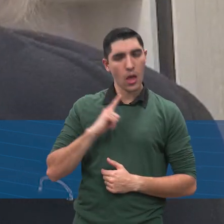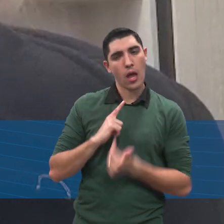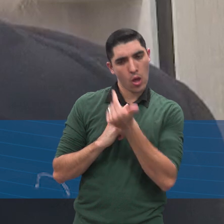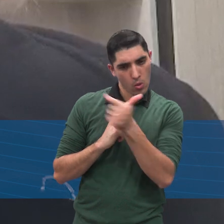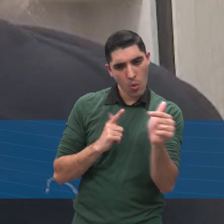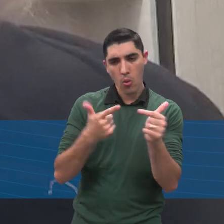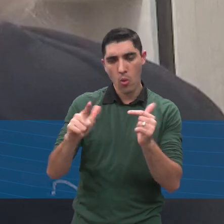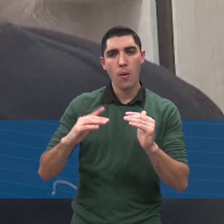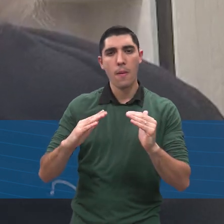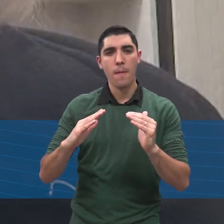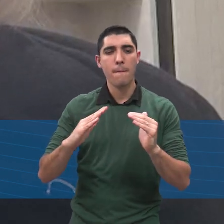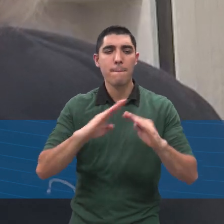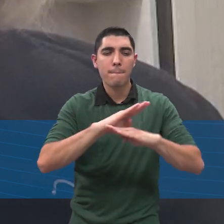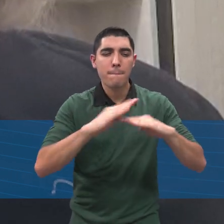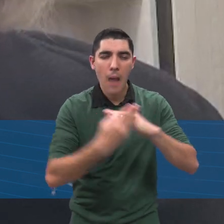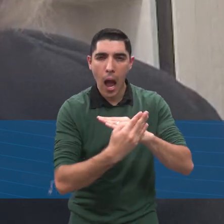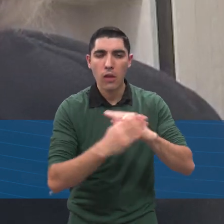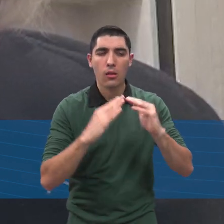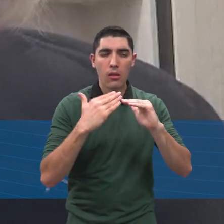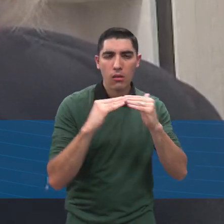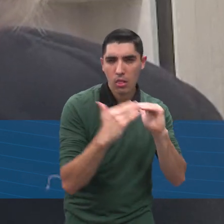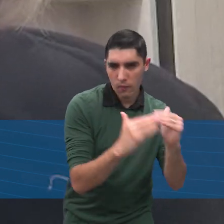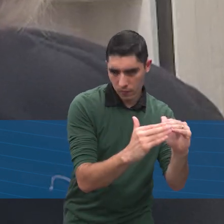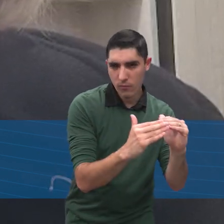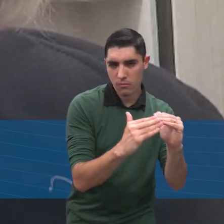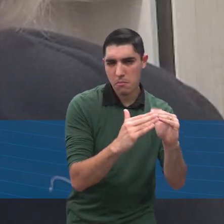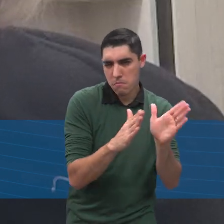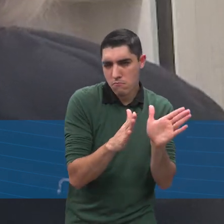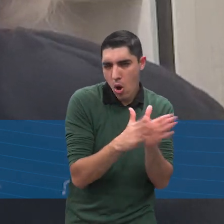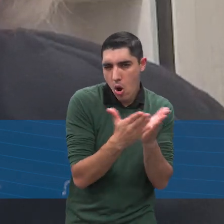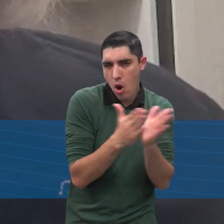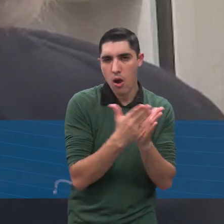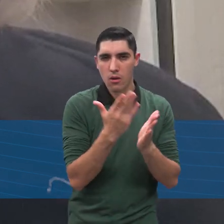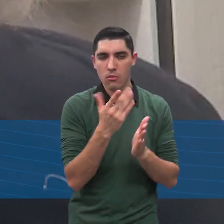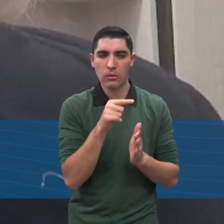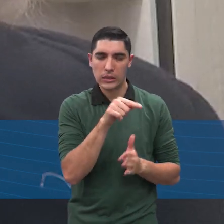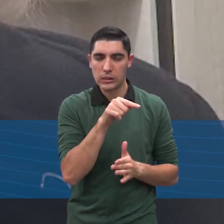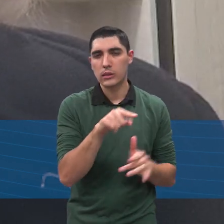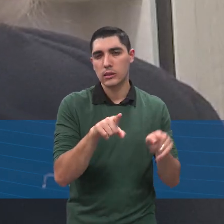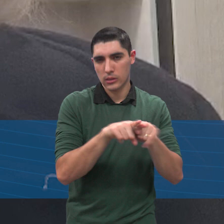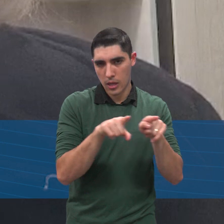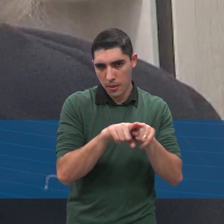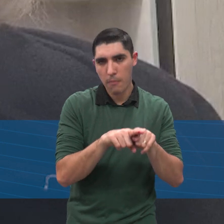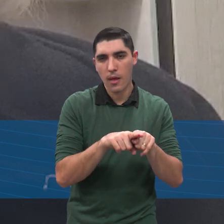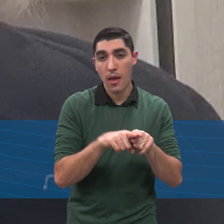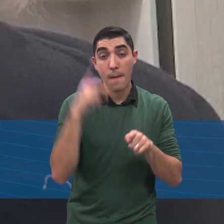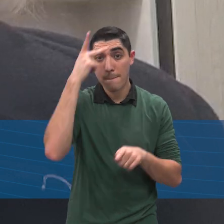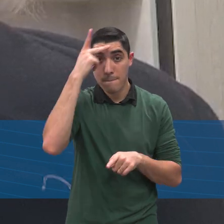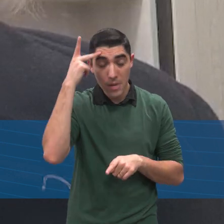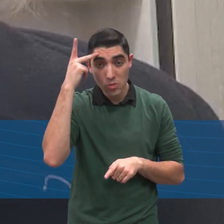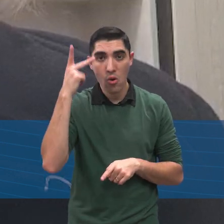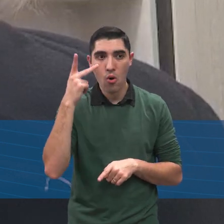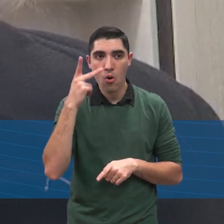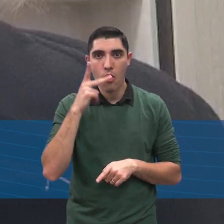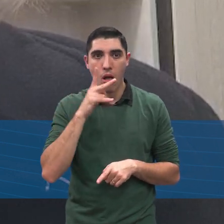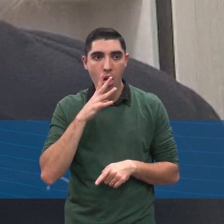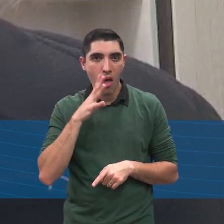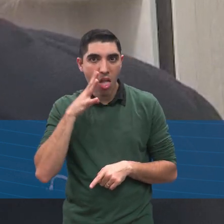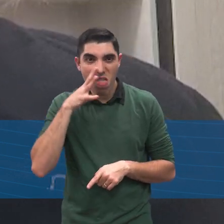os subúrbios, que também é um outro processo de